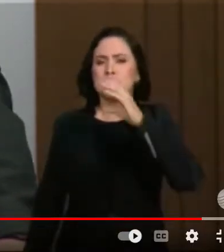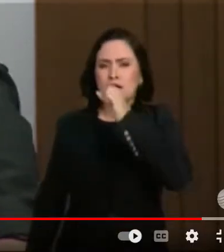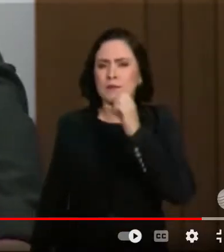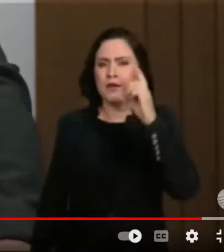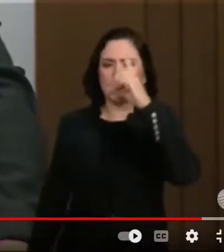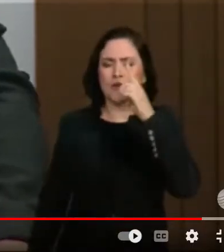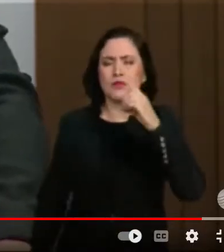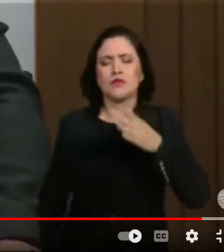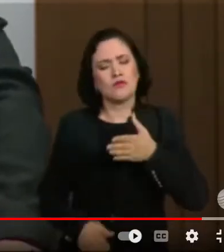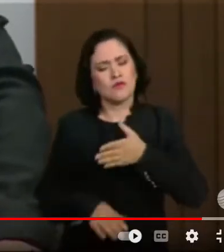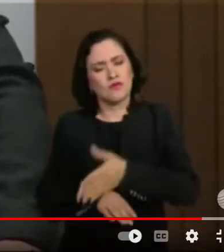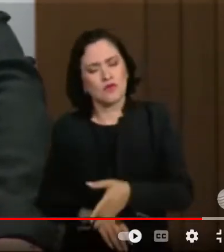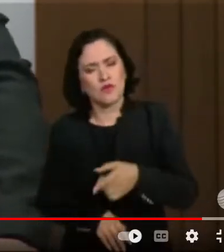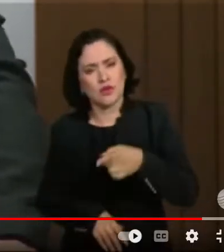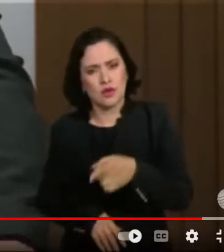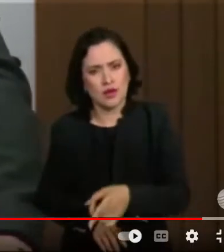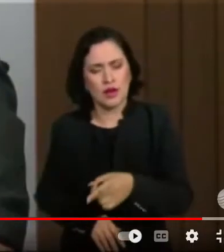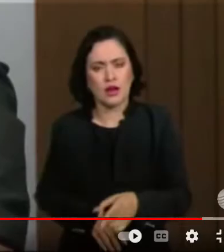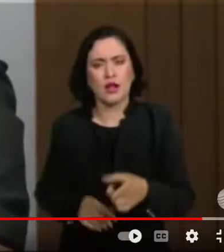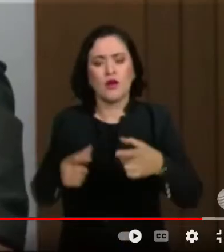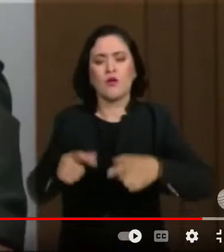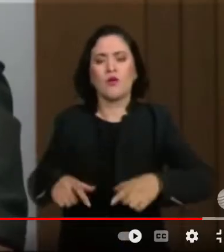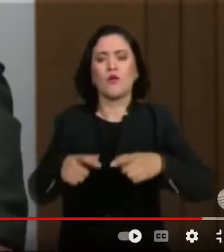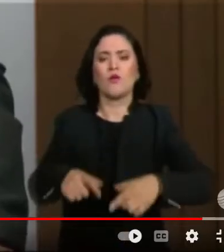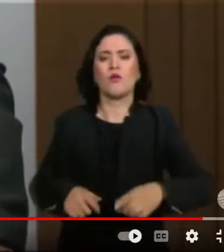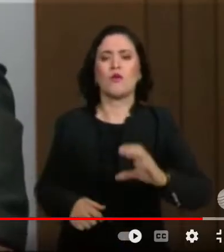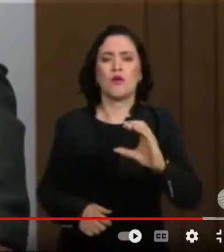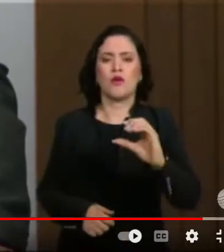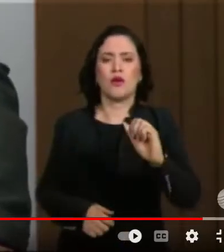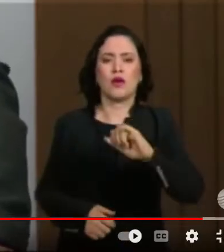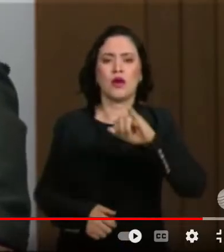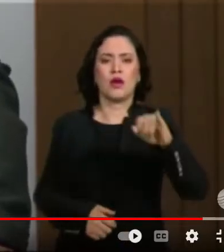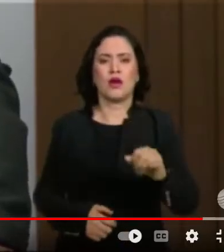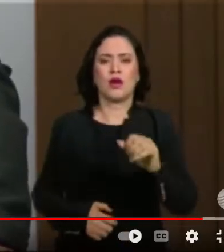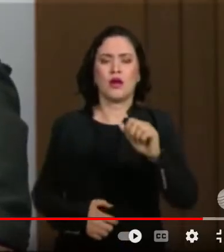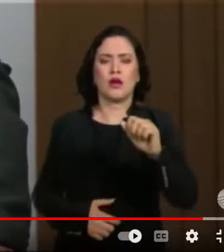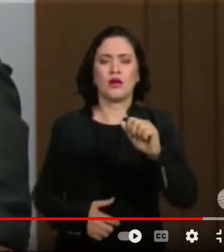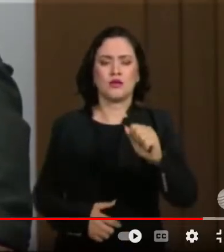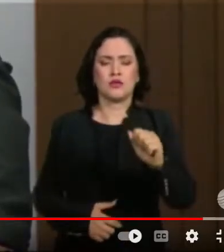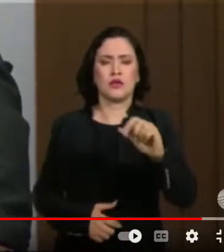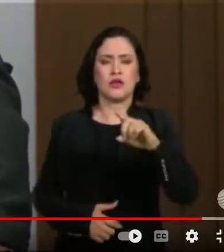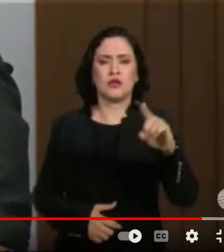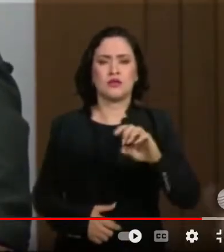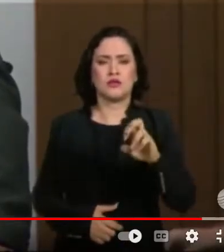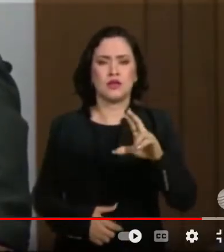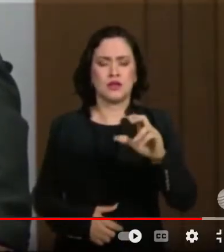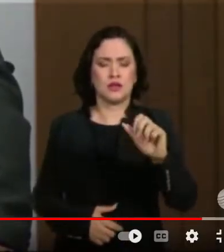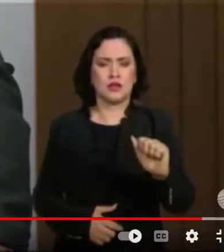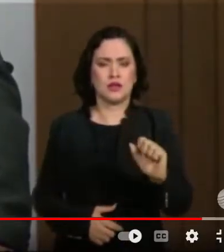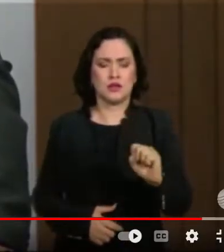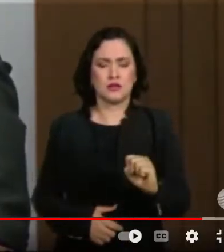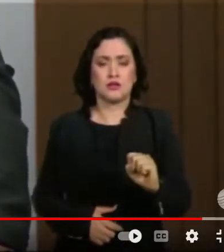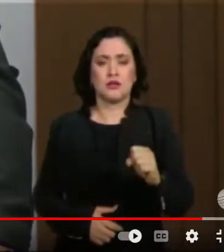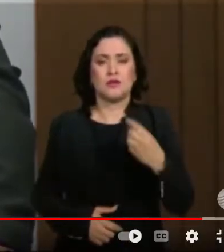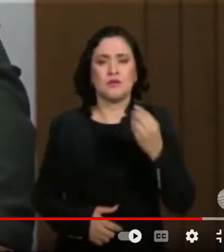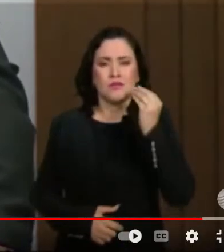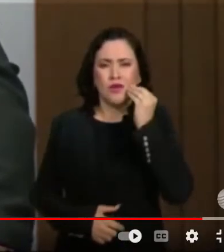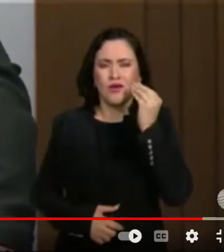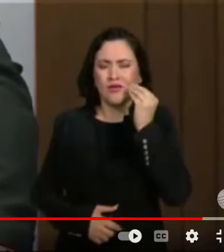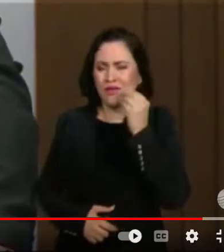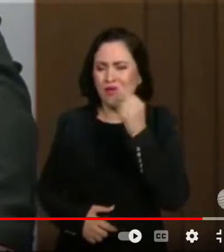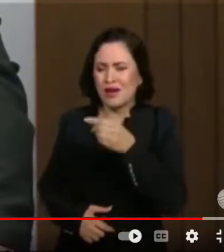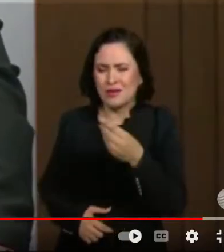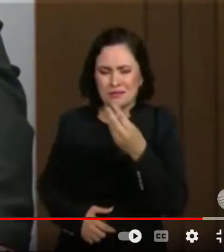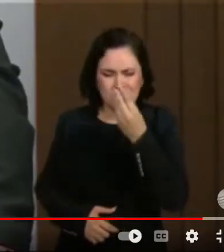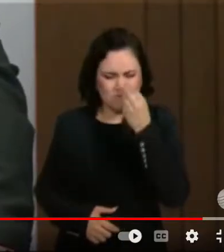Cajazeiras, onde a gente relatou e viu pessoalmente a tristeza da população com o descaso. É lixo pelas ruas,